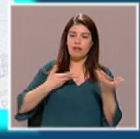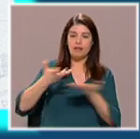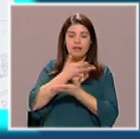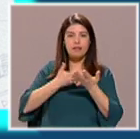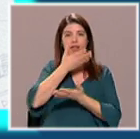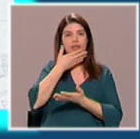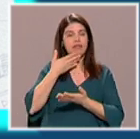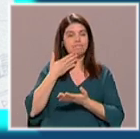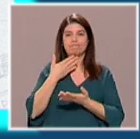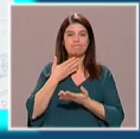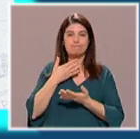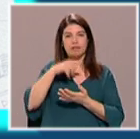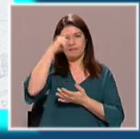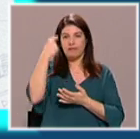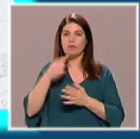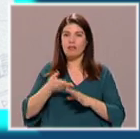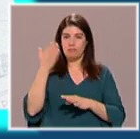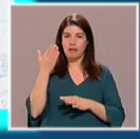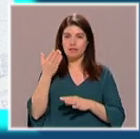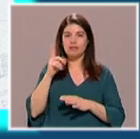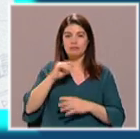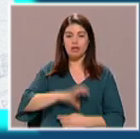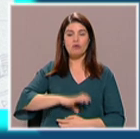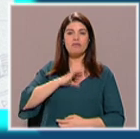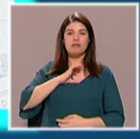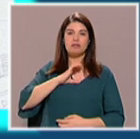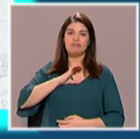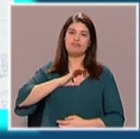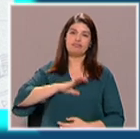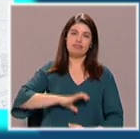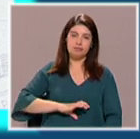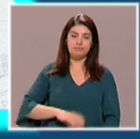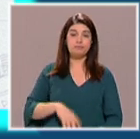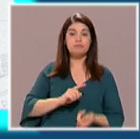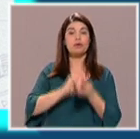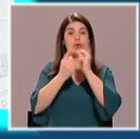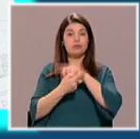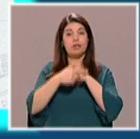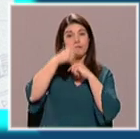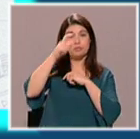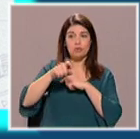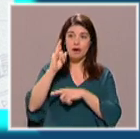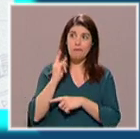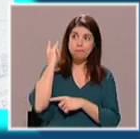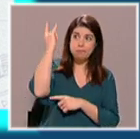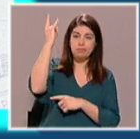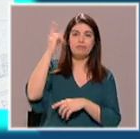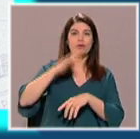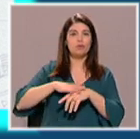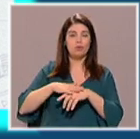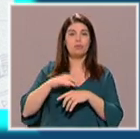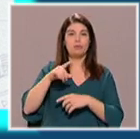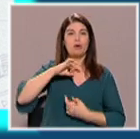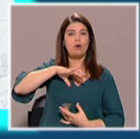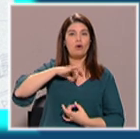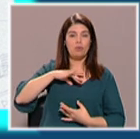e uma baixa autoestima. Pelo contrário, as pessoas que apresentam gigantismo devido à elevada secreção